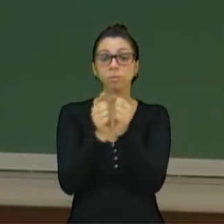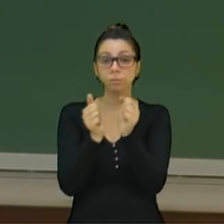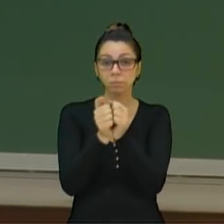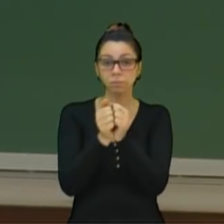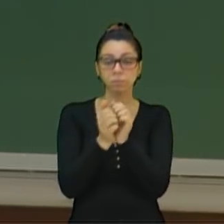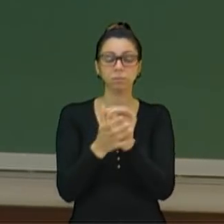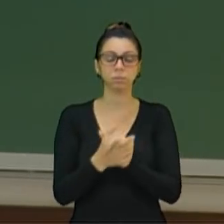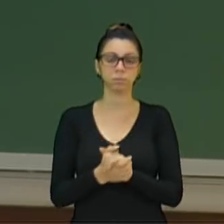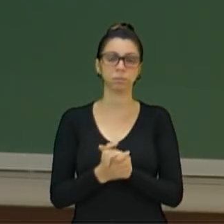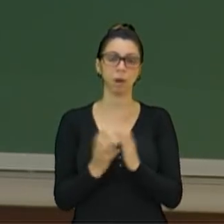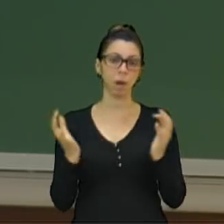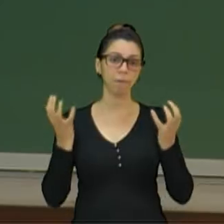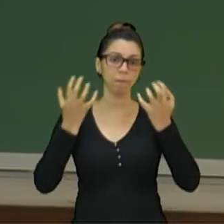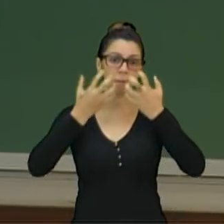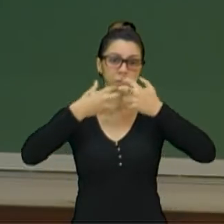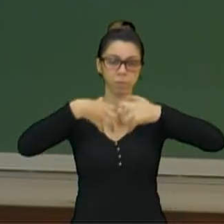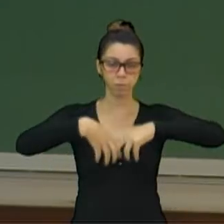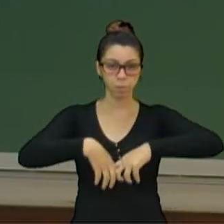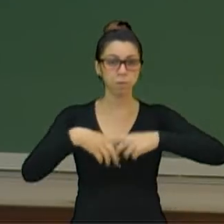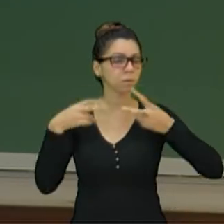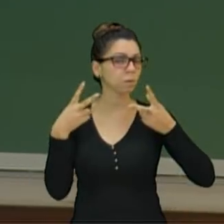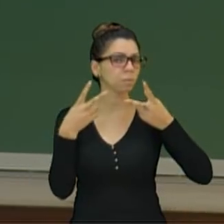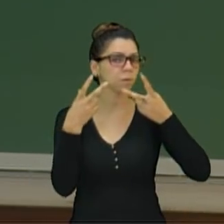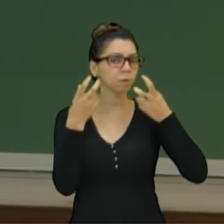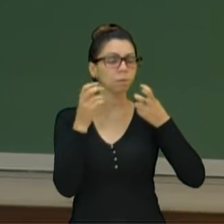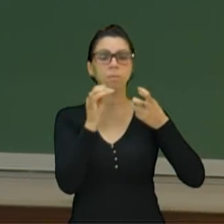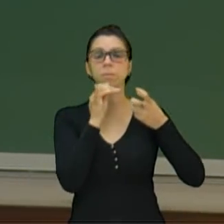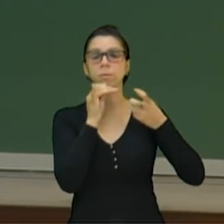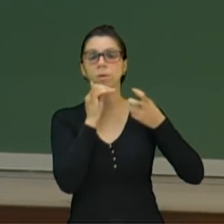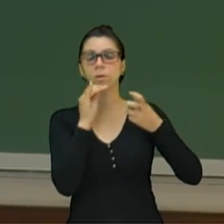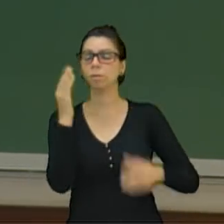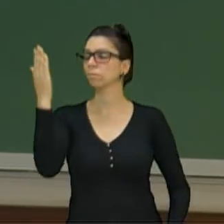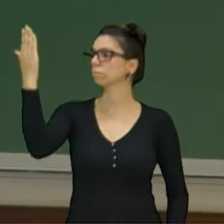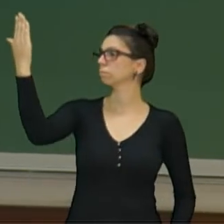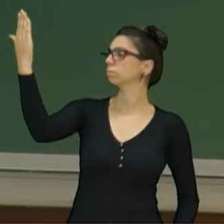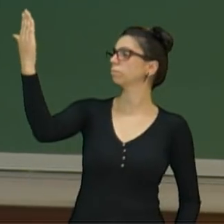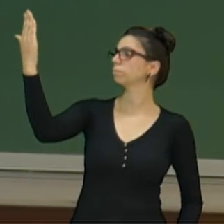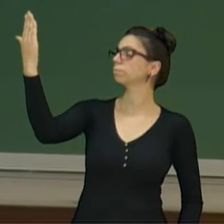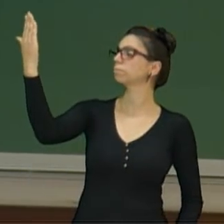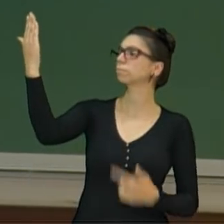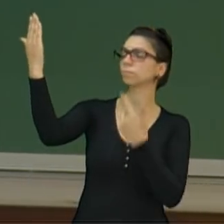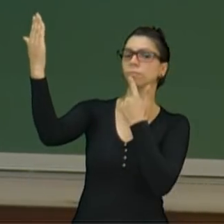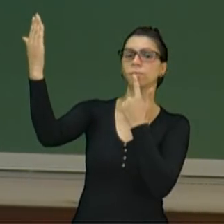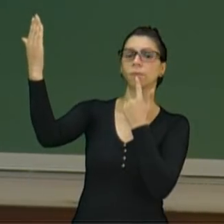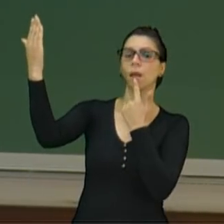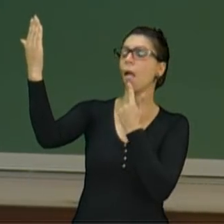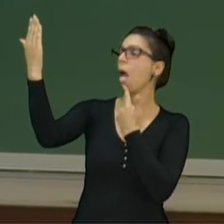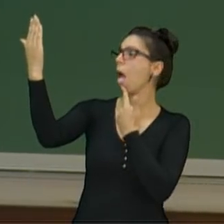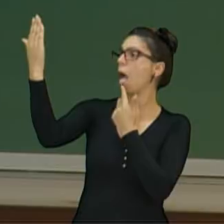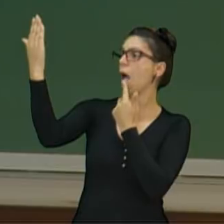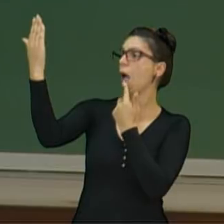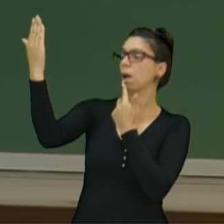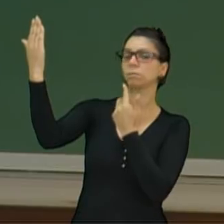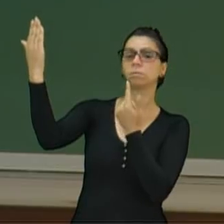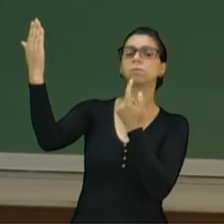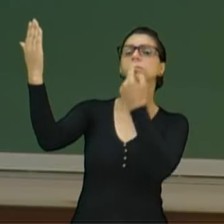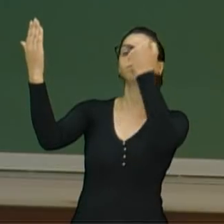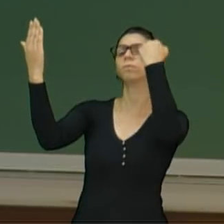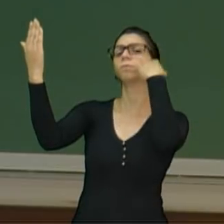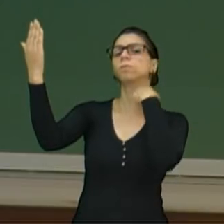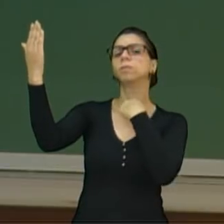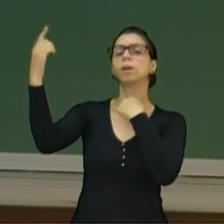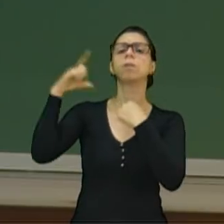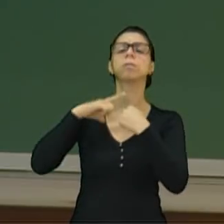você perceber, lá no final, se você for na frente do espelho, abrir sua boca, você tem uma espécie de uma campainha lá no